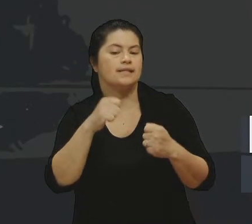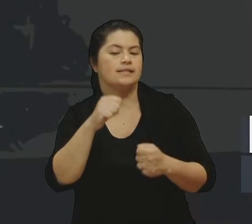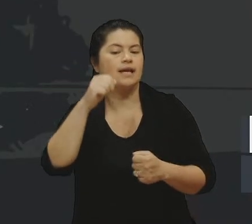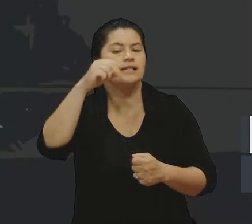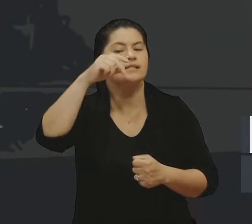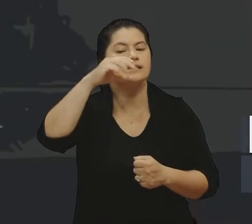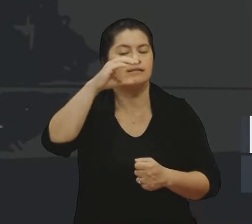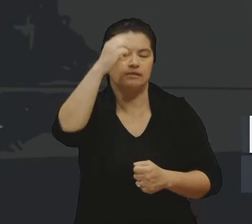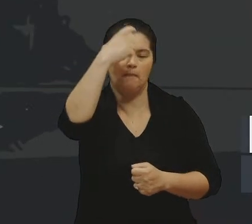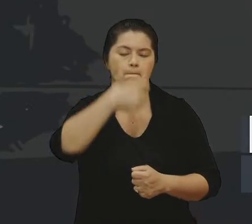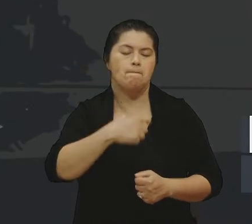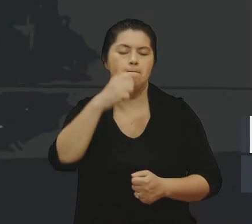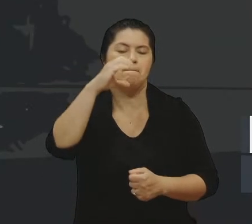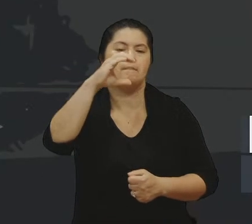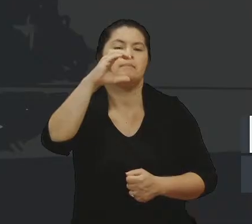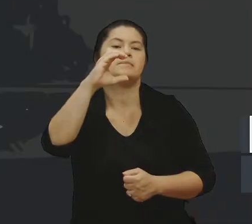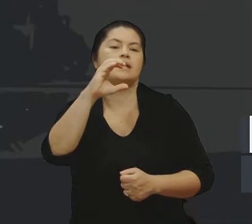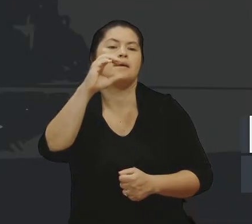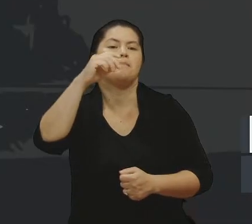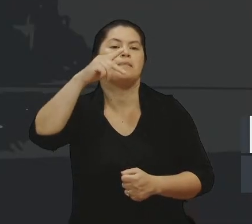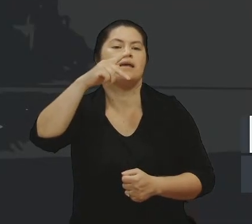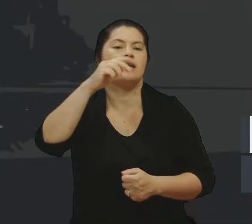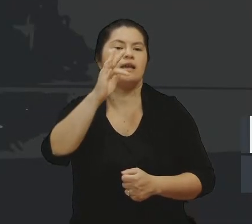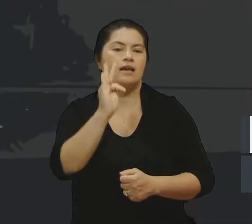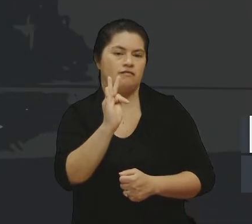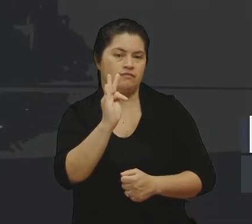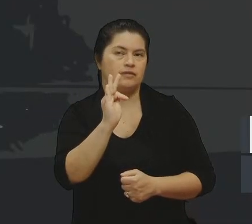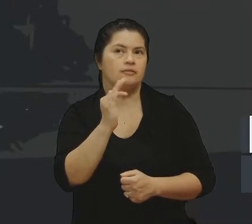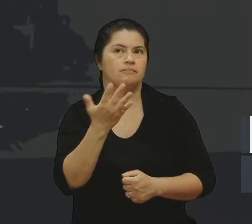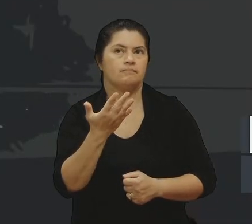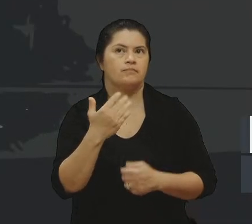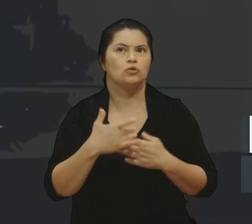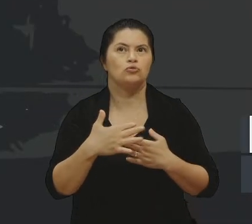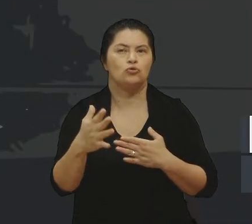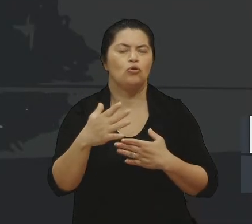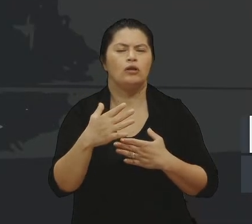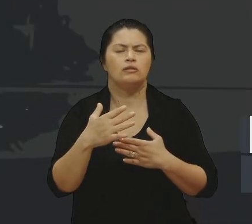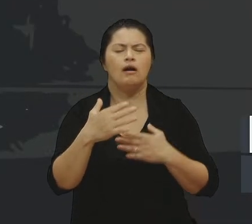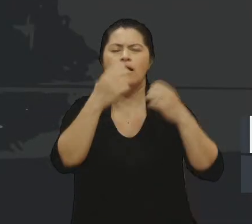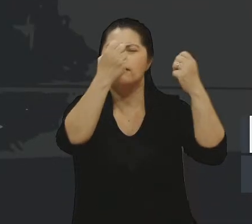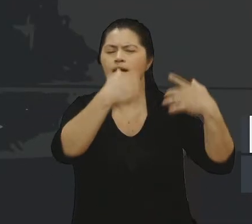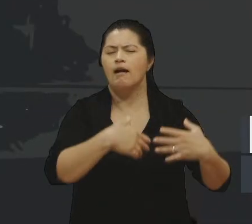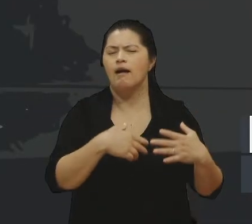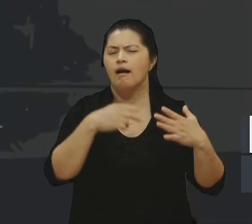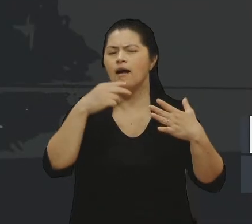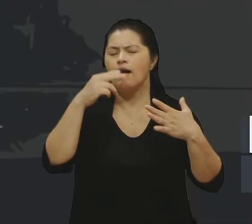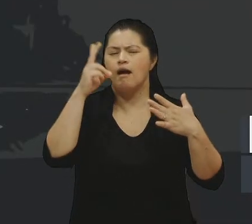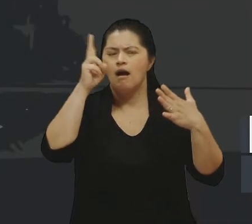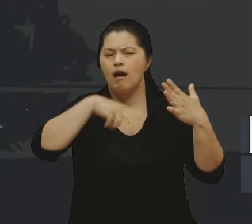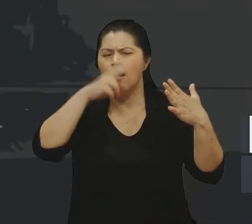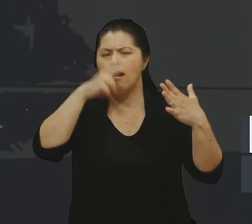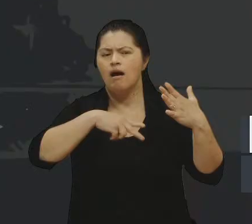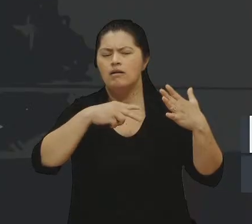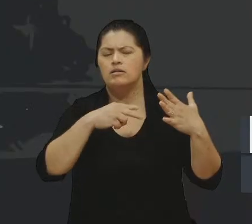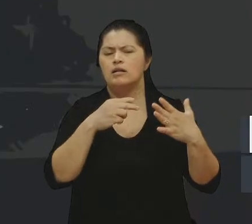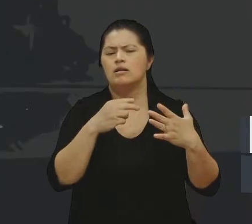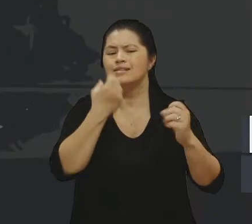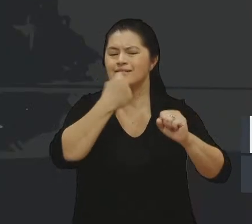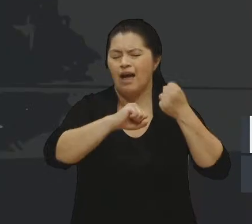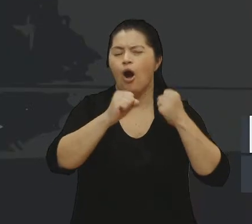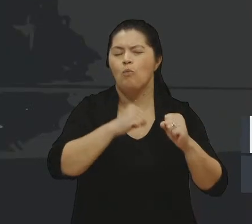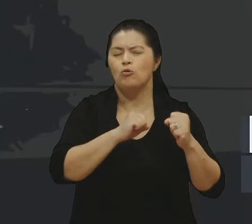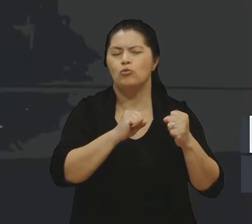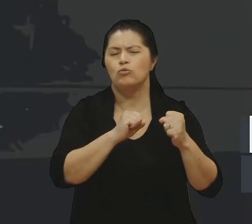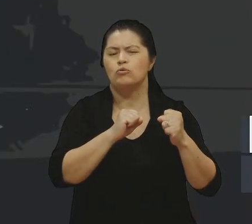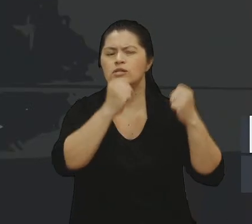a próxima. E continuando analisando o Salmo, ele está dizendo para nós que a gente vai comer do fruto. Comer